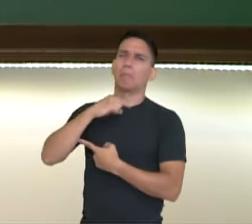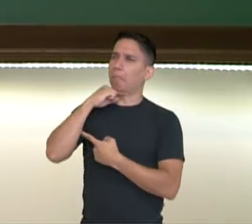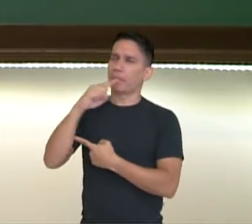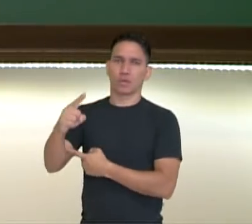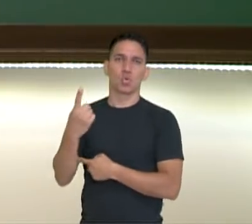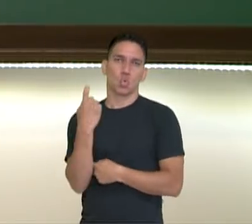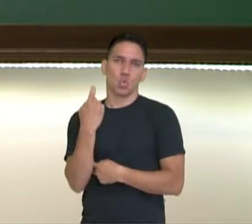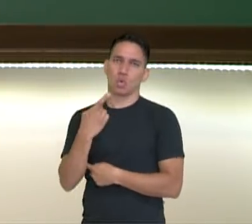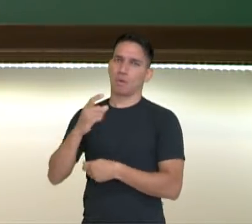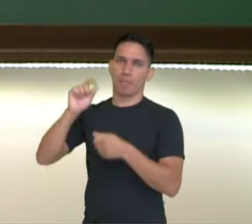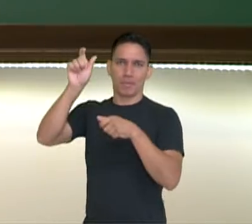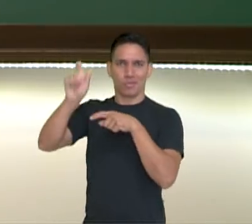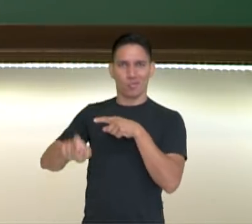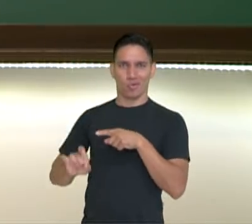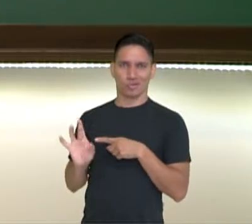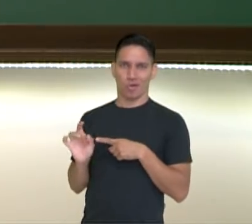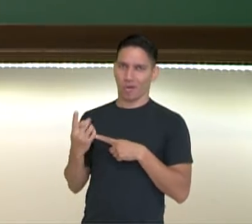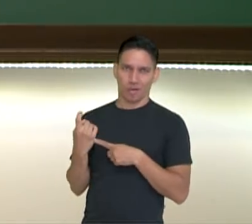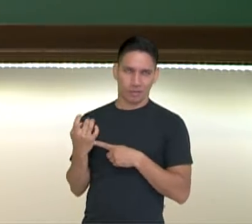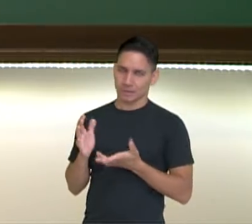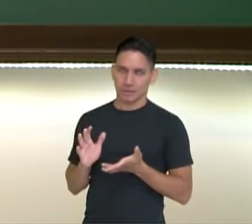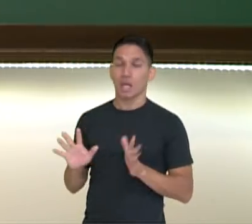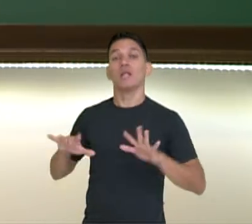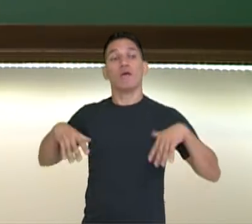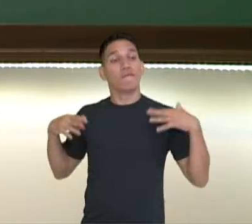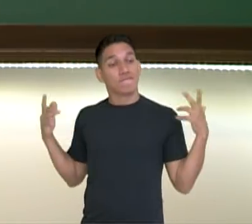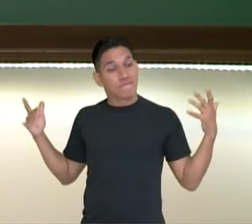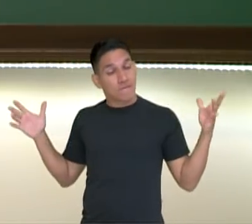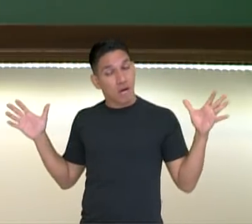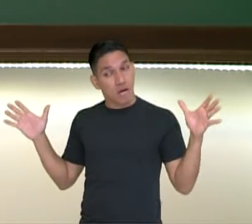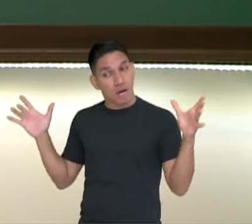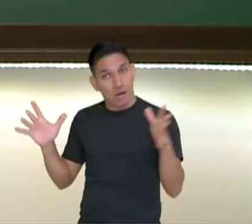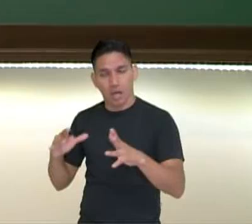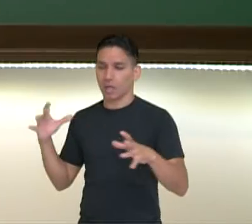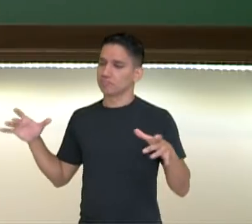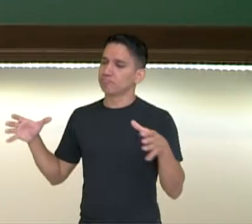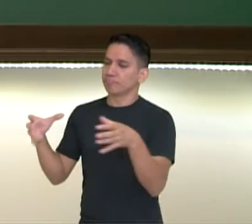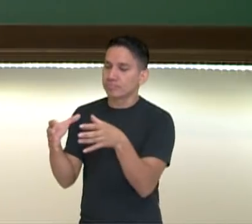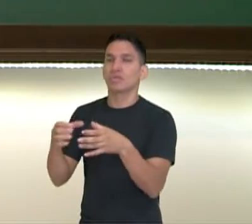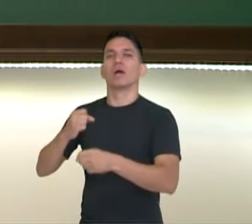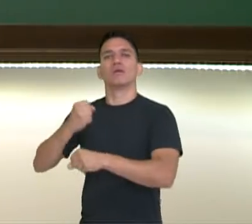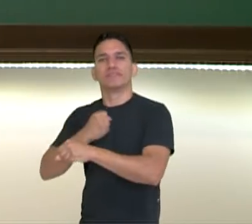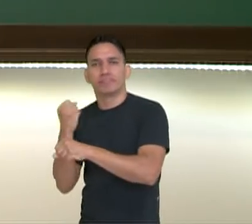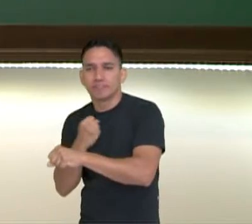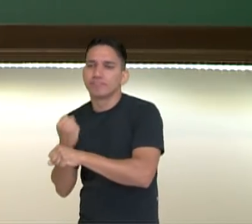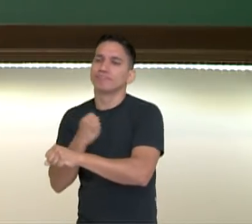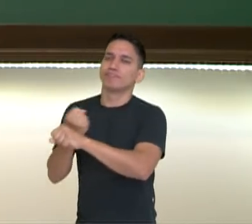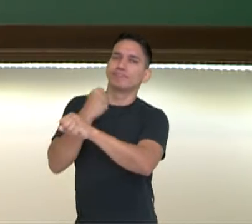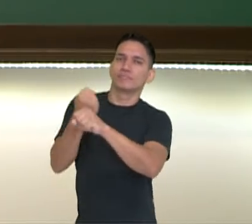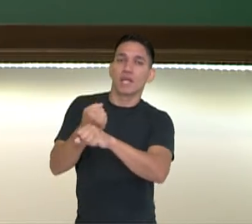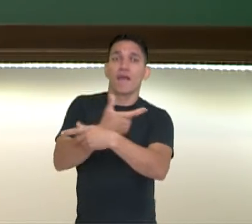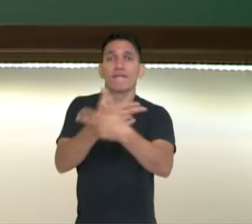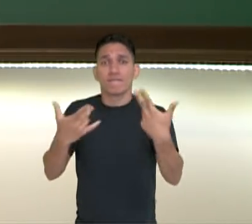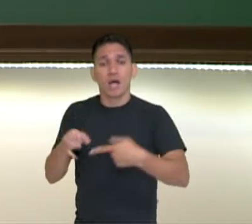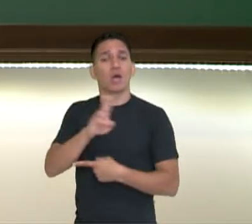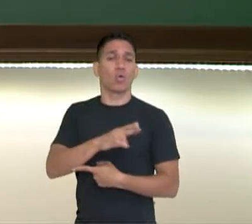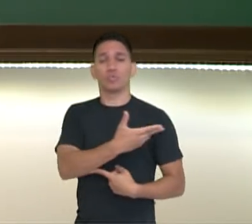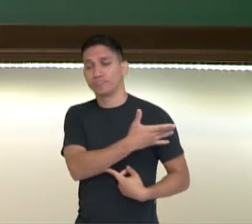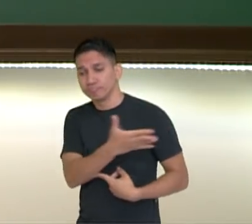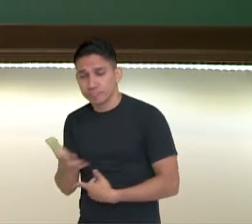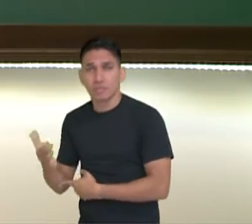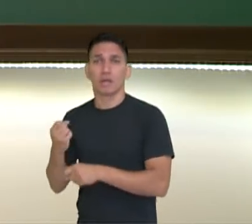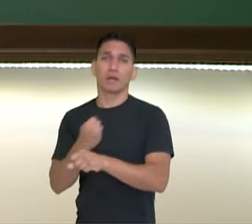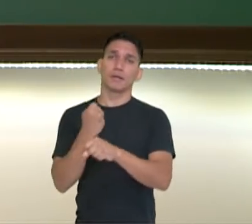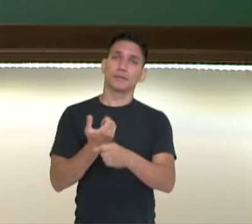só. Tá? Então, várias pessoas se reuniam e faziam essa obra e depois várias pessoas usufruíam dessa obra.